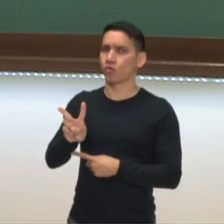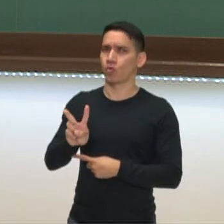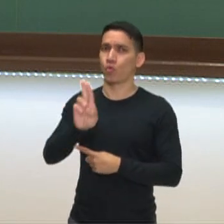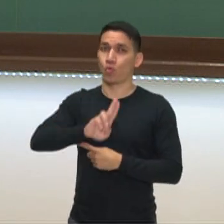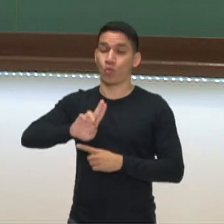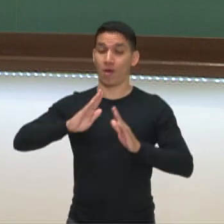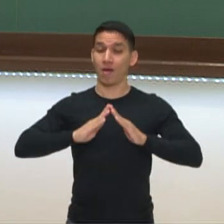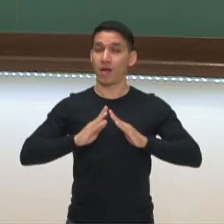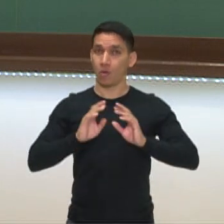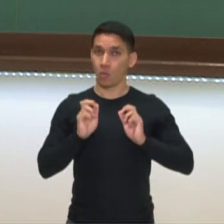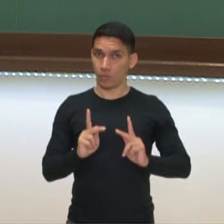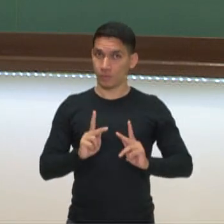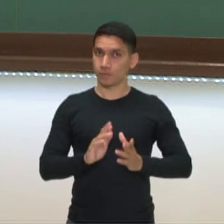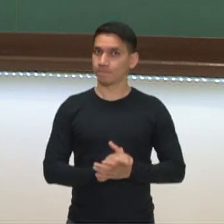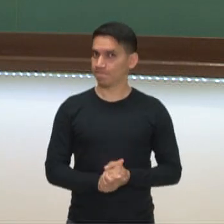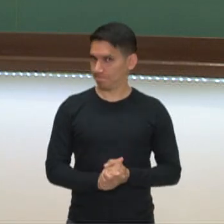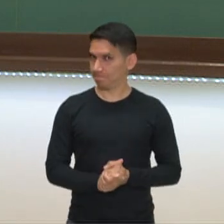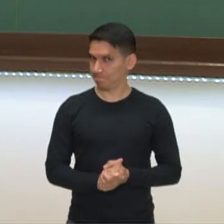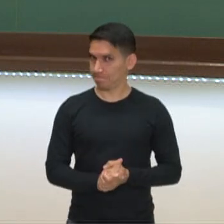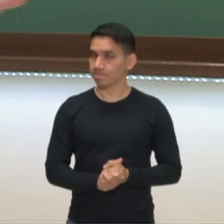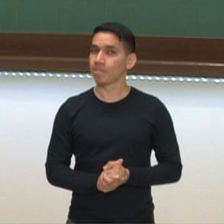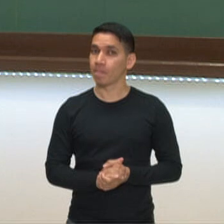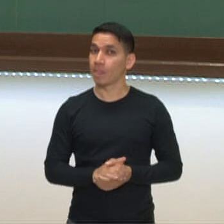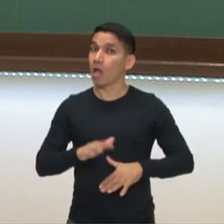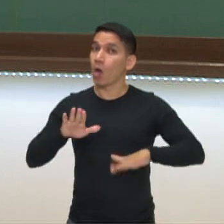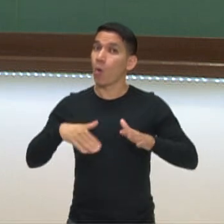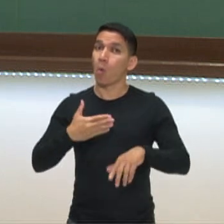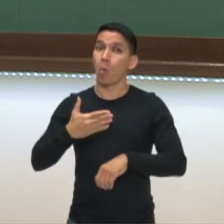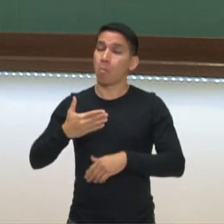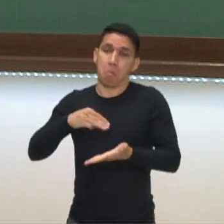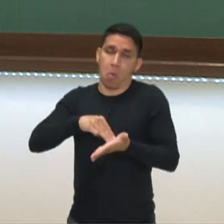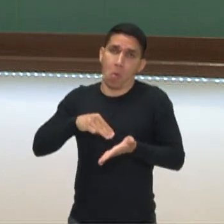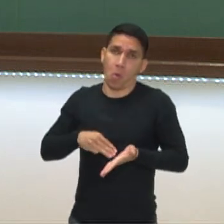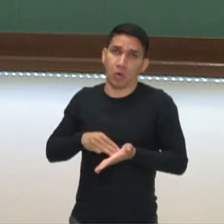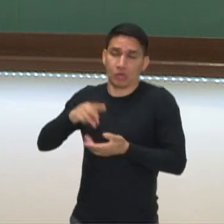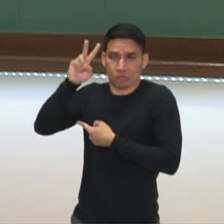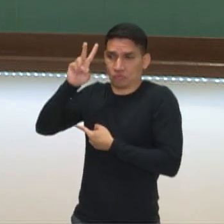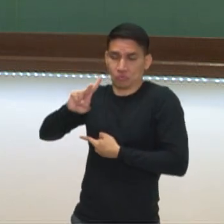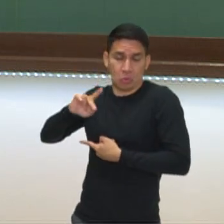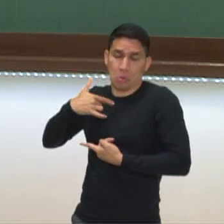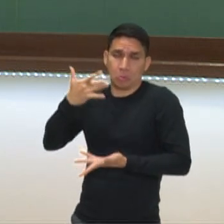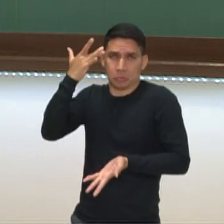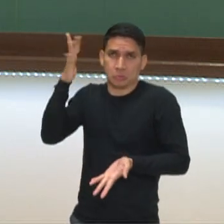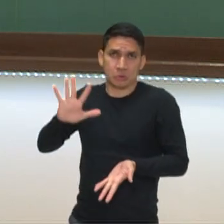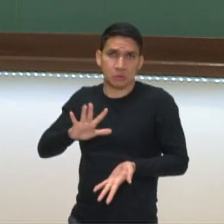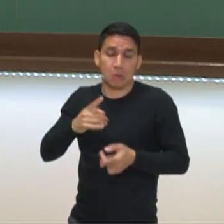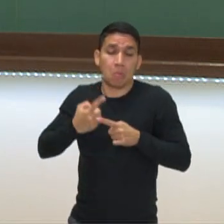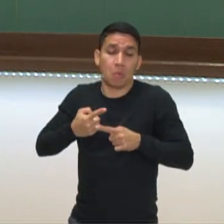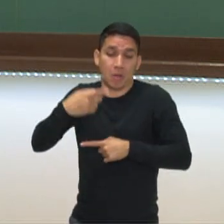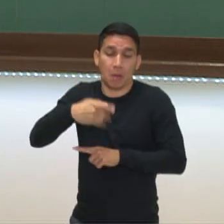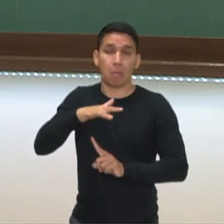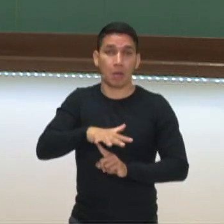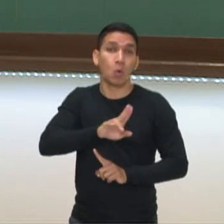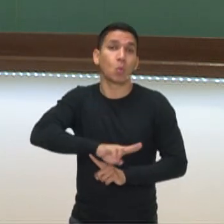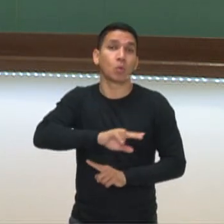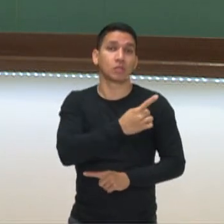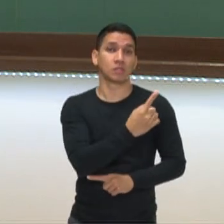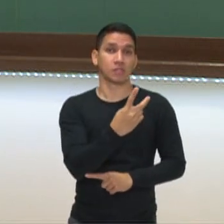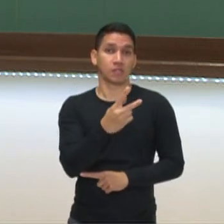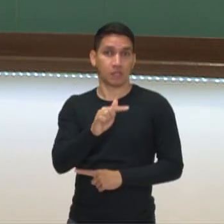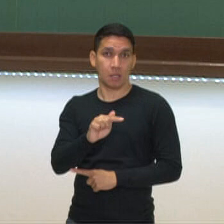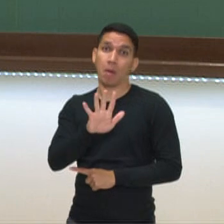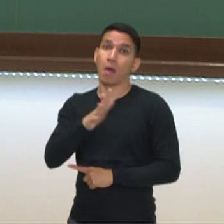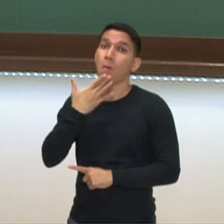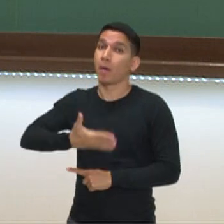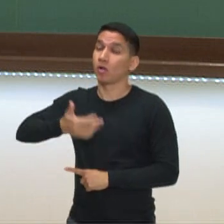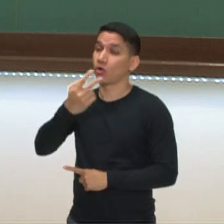Tá? Por algum motivo histórico, nós usamos 127 volts. Eu não sei qual é o motivo, mas o melhor é 220 volts. Converse com